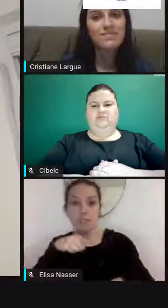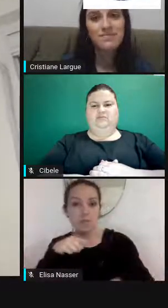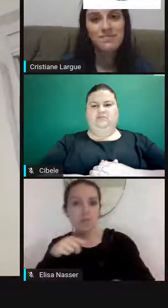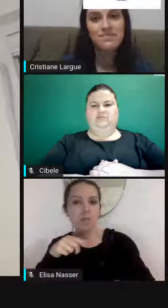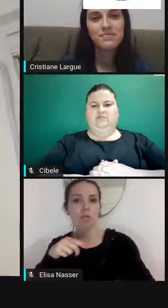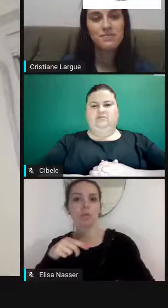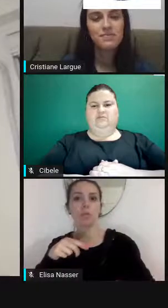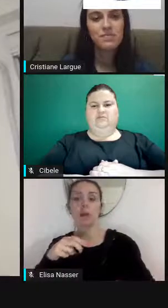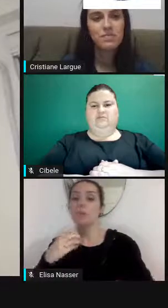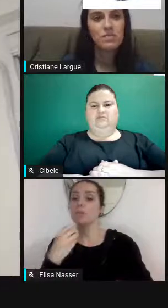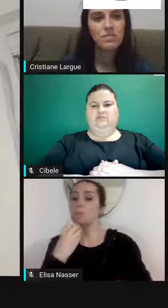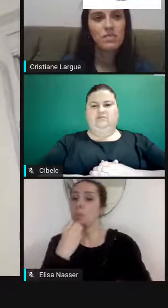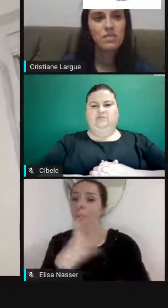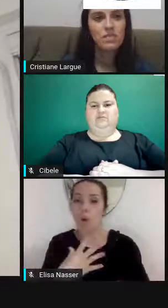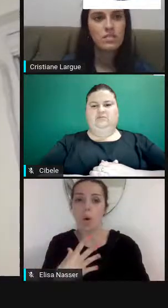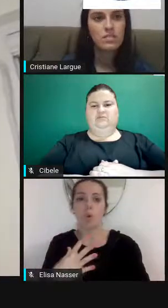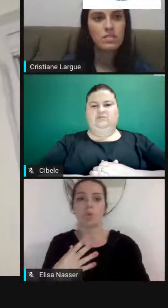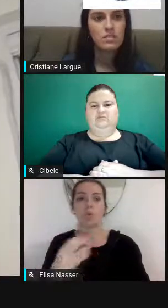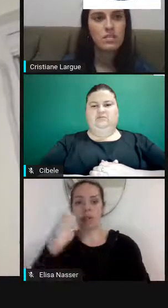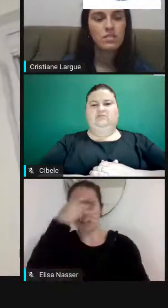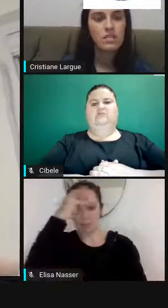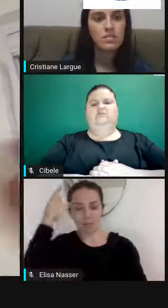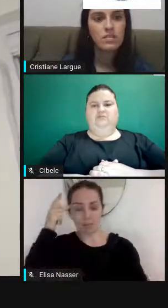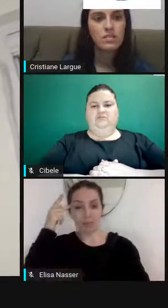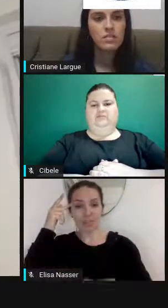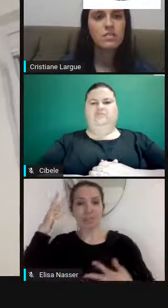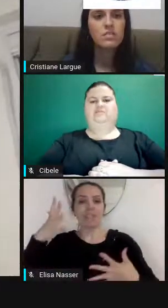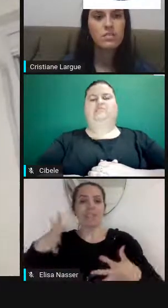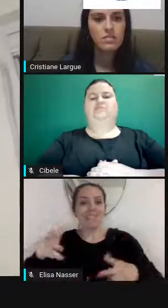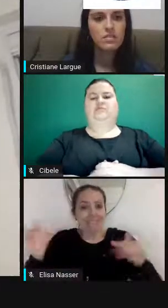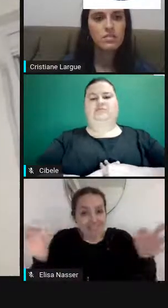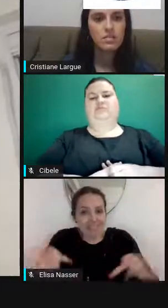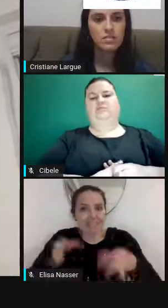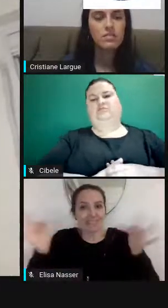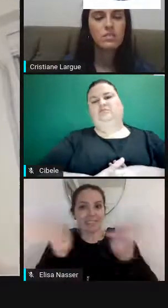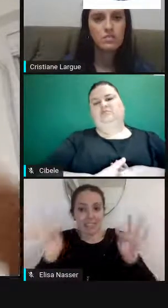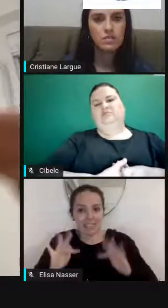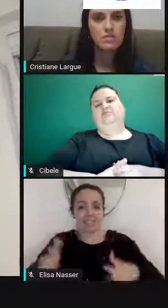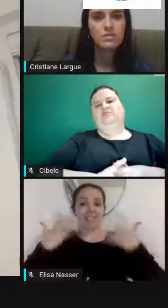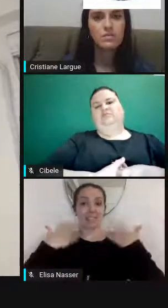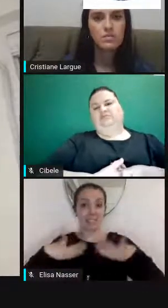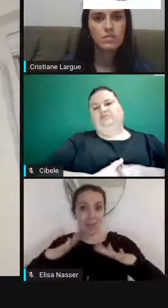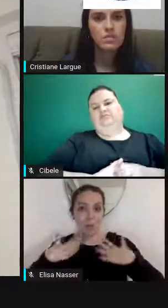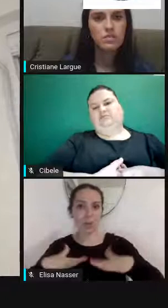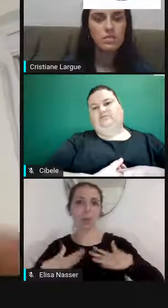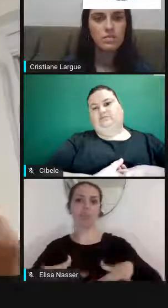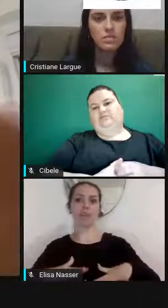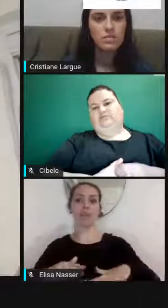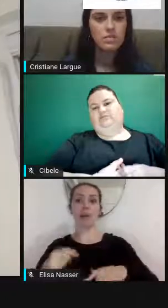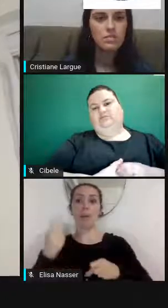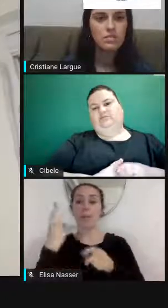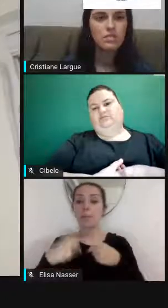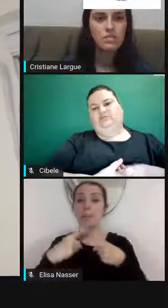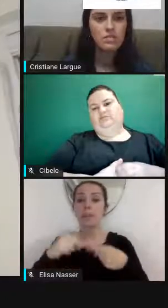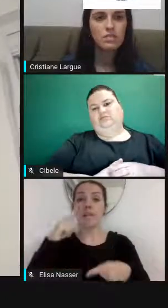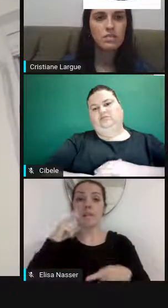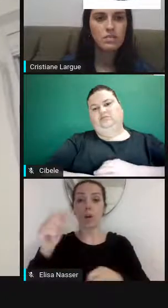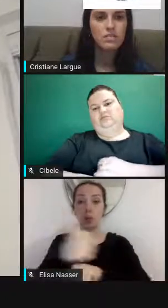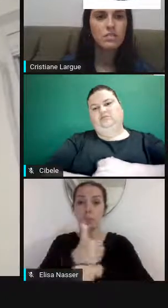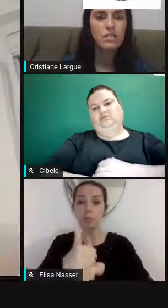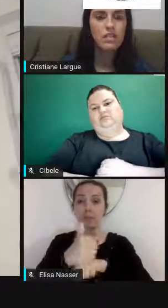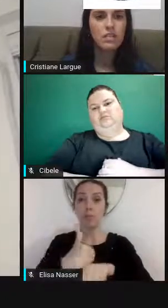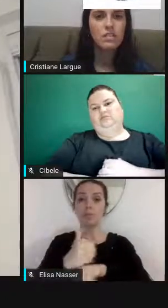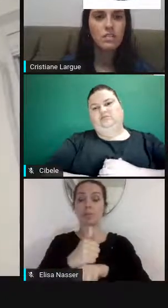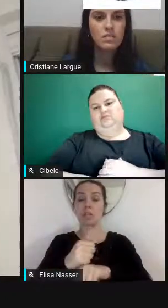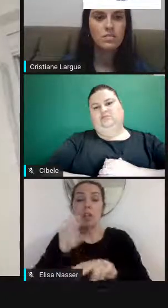elas ficam muito satisfeitas em perceber que tem um profissional que realmente se preocupa com o meio ambiente e se preocupa com as coisas e não é só aquela coisa do